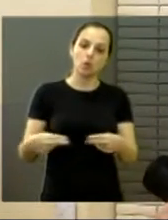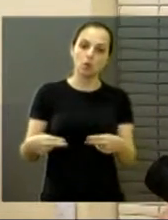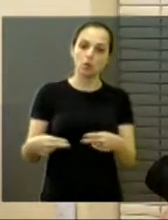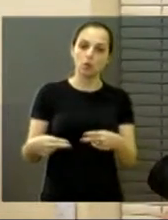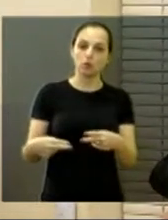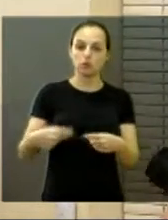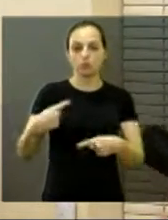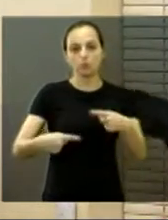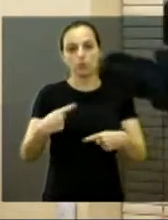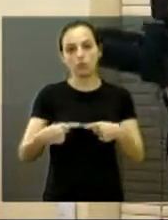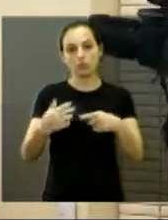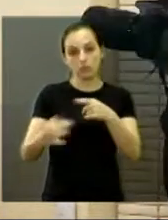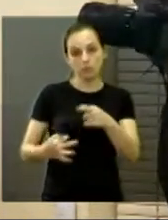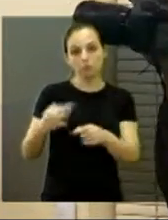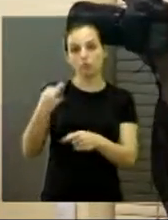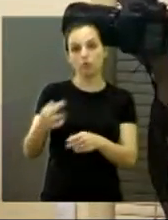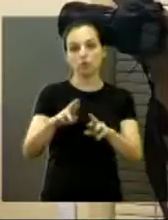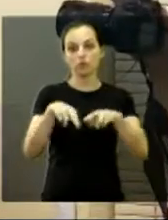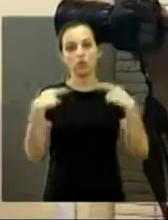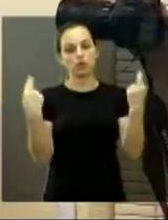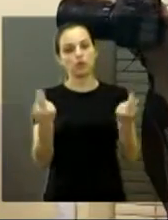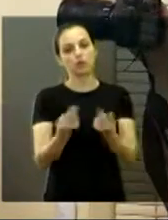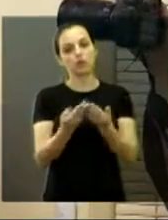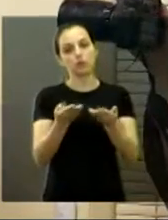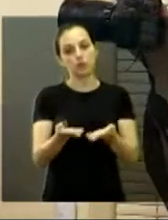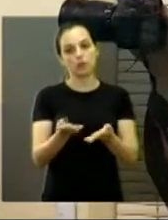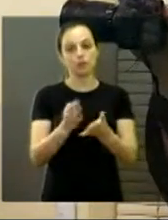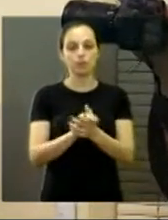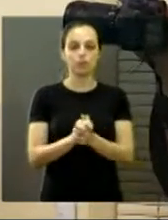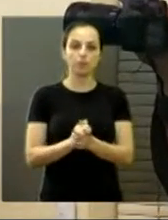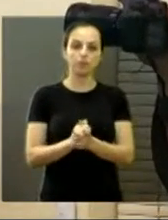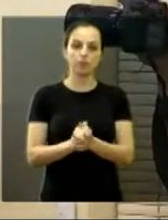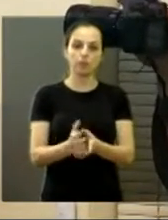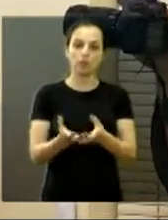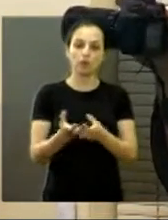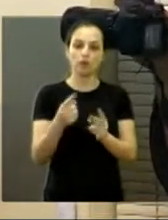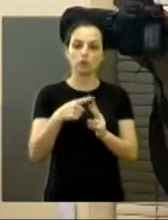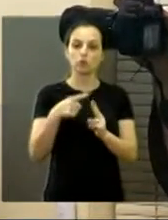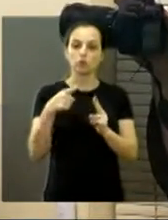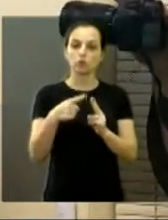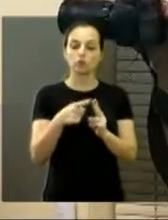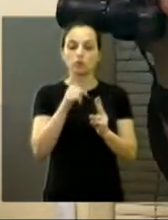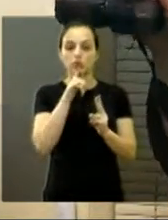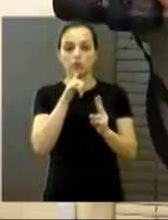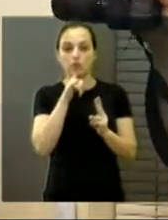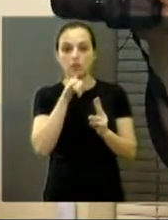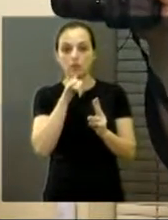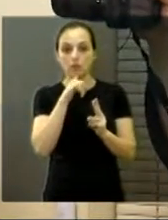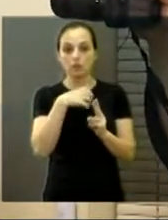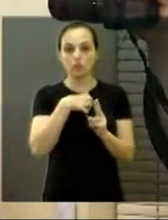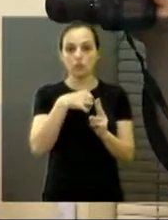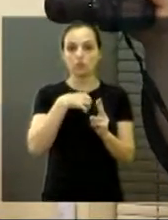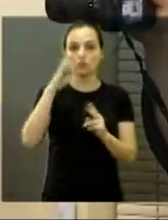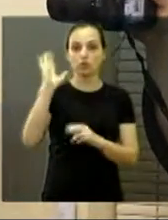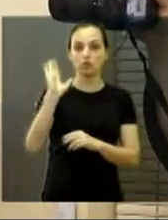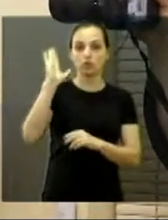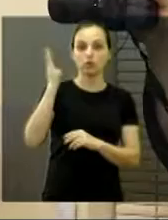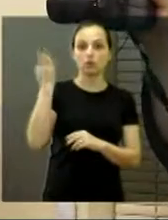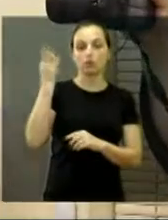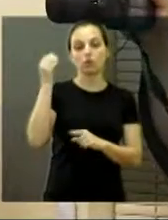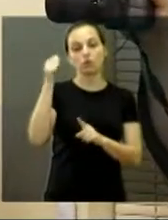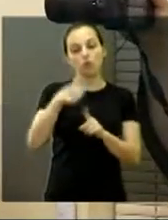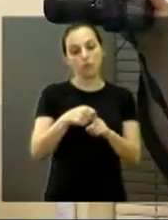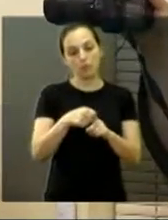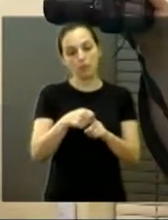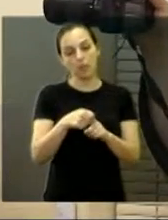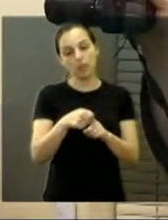política nacional para a semana que vem. E quero pegar dois exemplos de situações que aconteceram nesse mês e